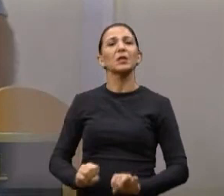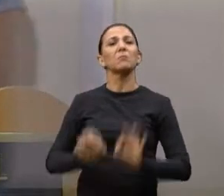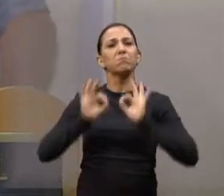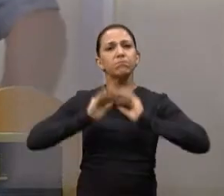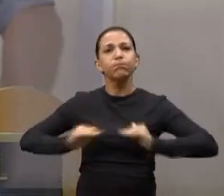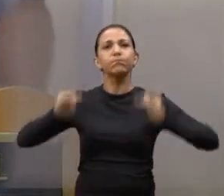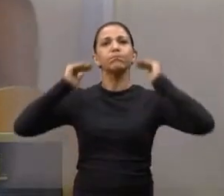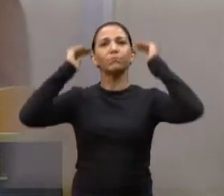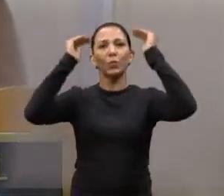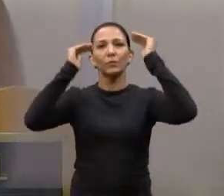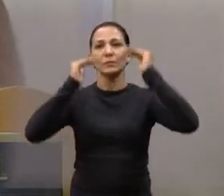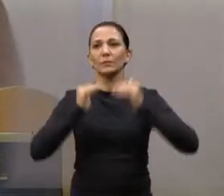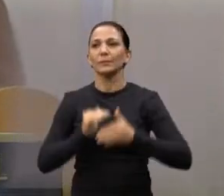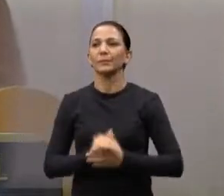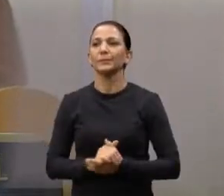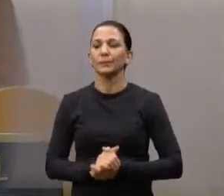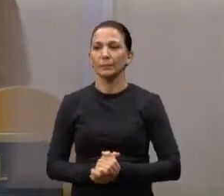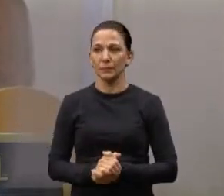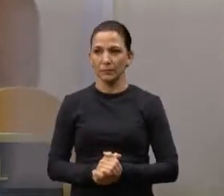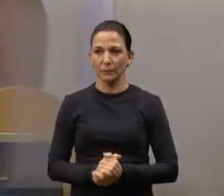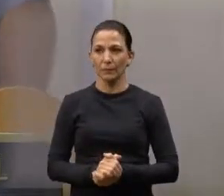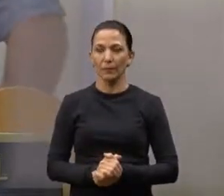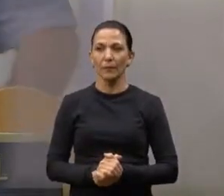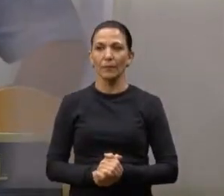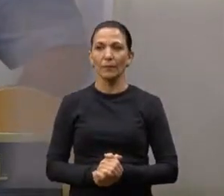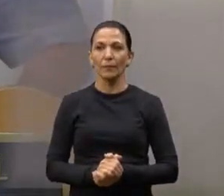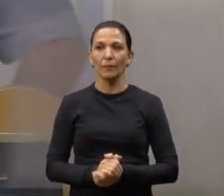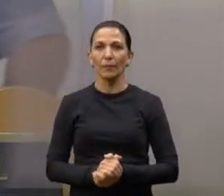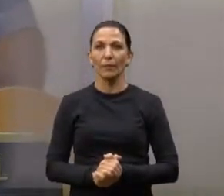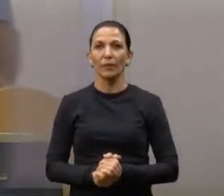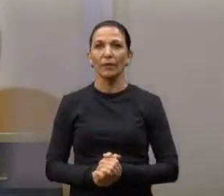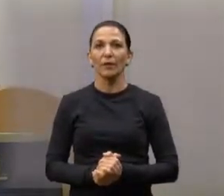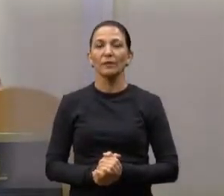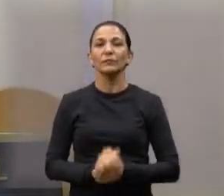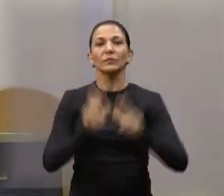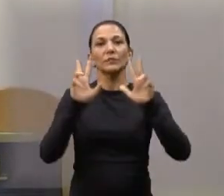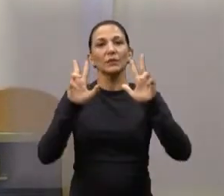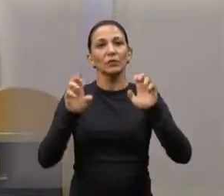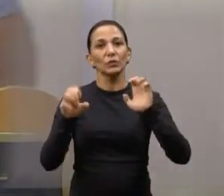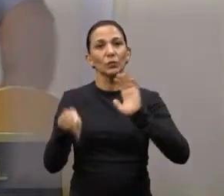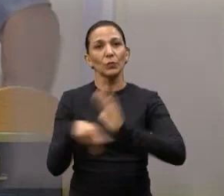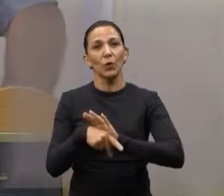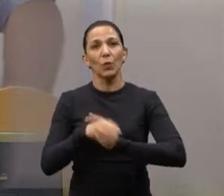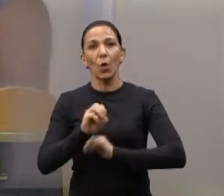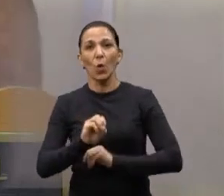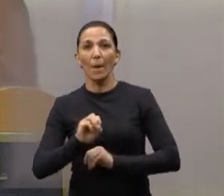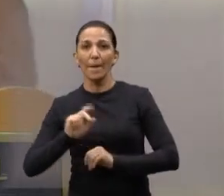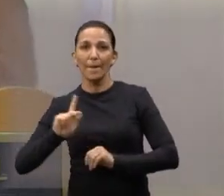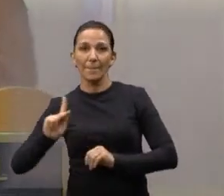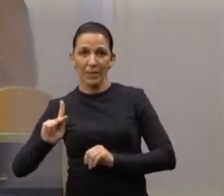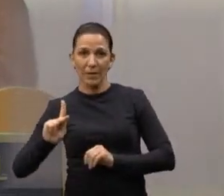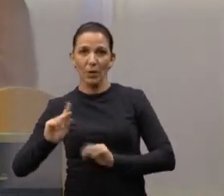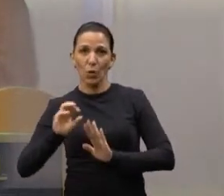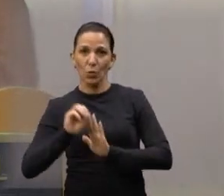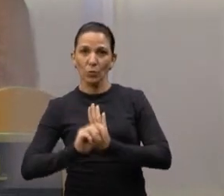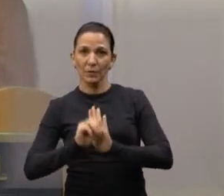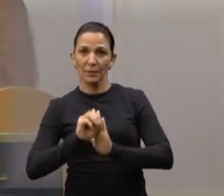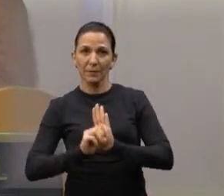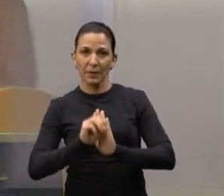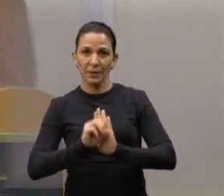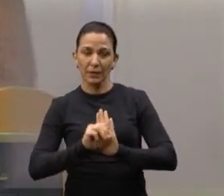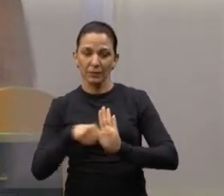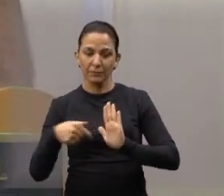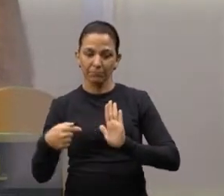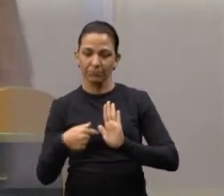Meus parabéns. Eu gostaria também de falar sobre o orçamento participativo, que o presidente falou aqui. Orçamento participativo,